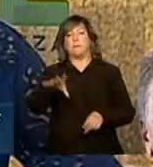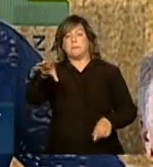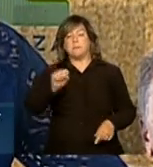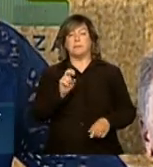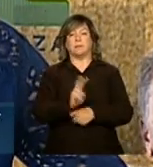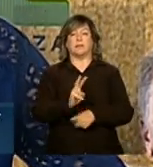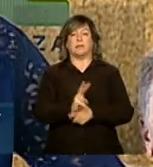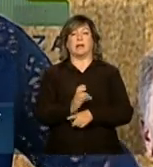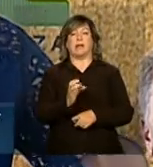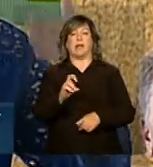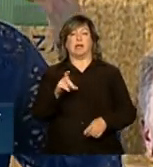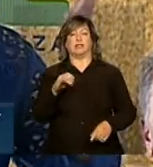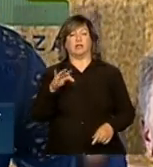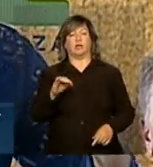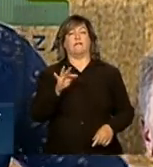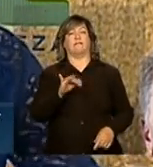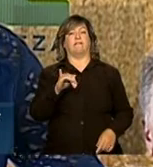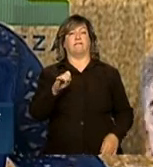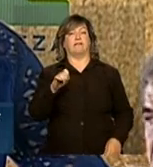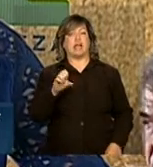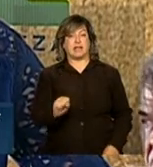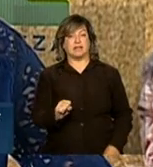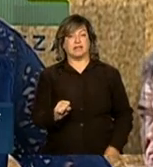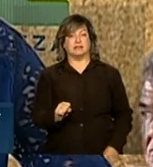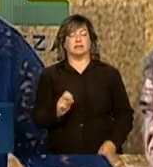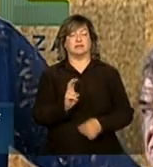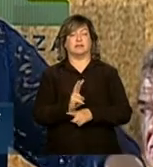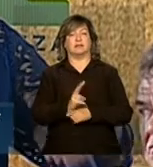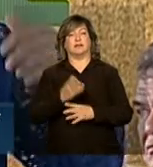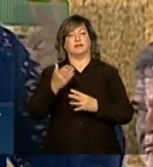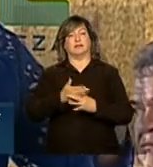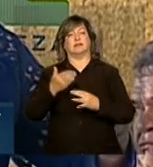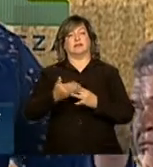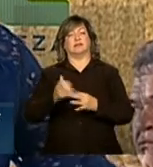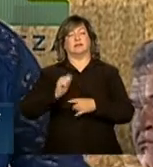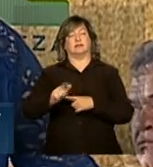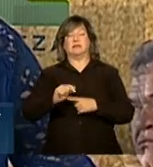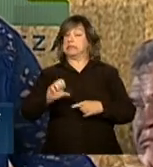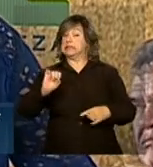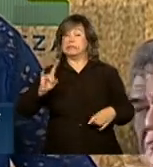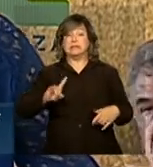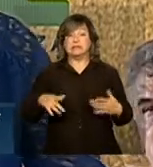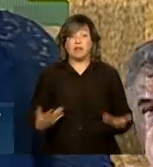do FIES, o financiamento educacional. Se não